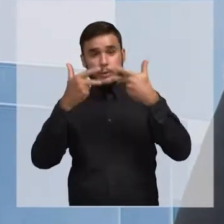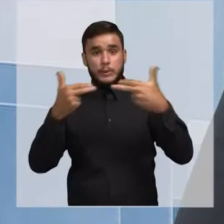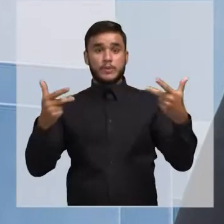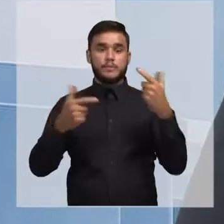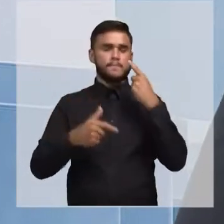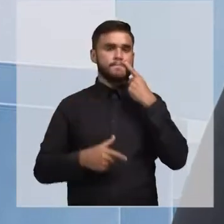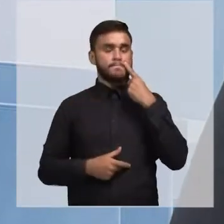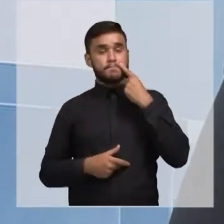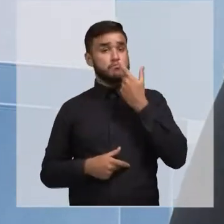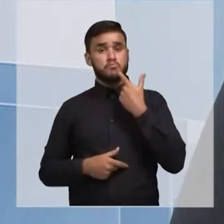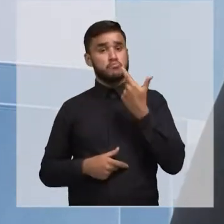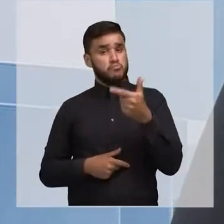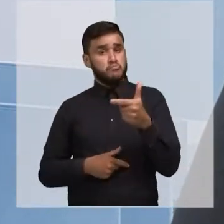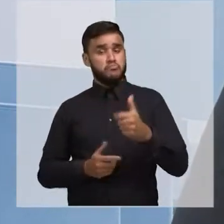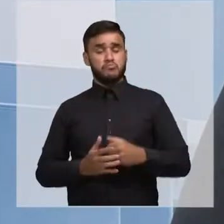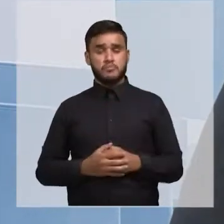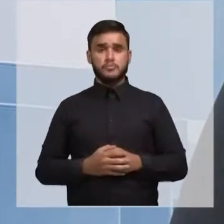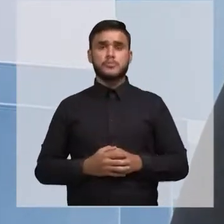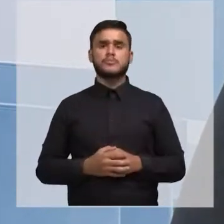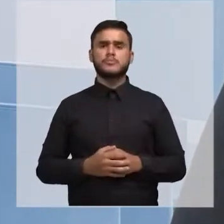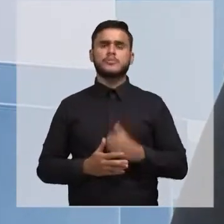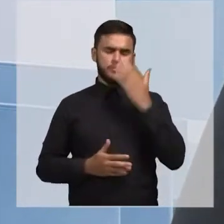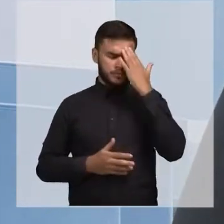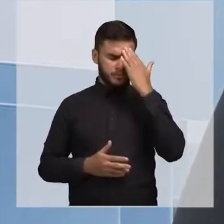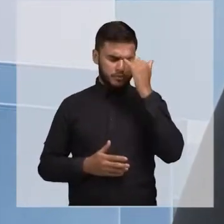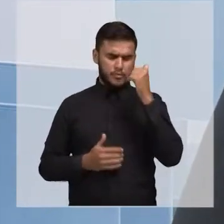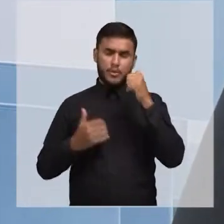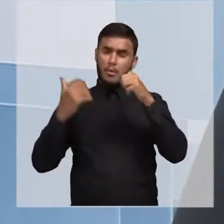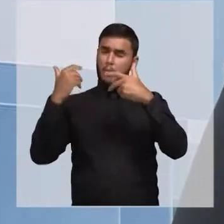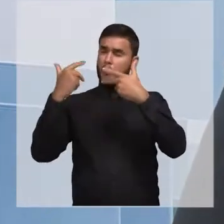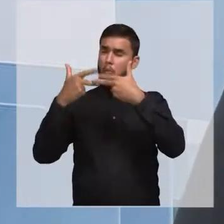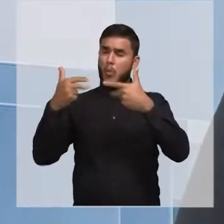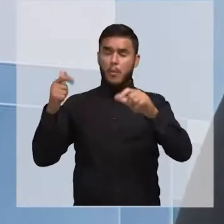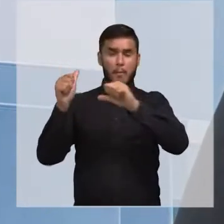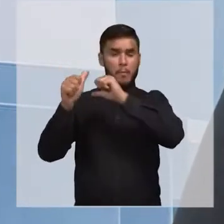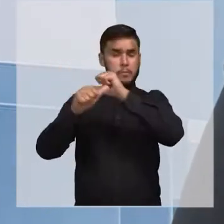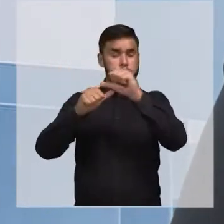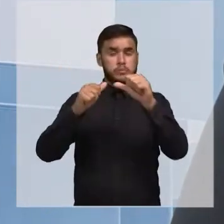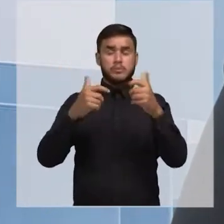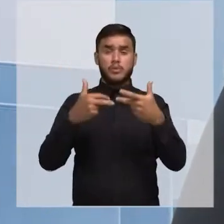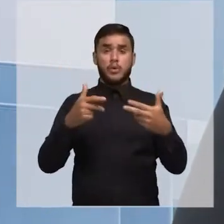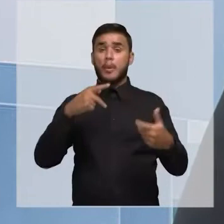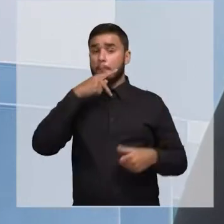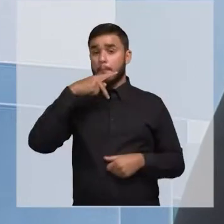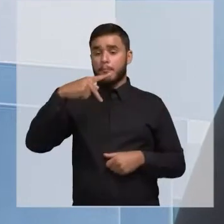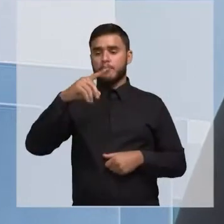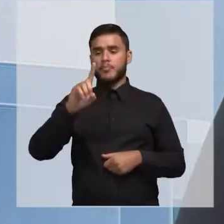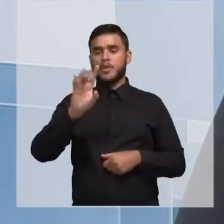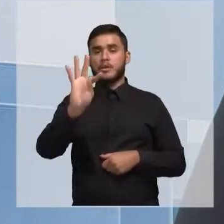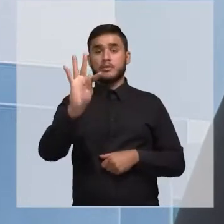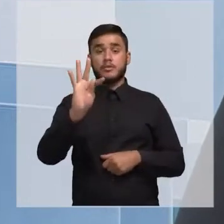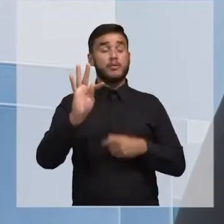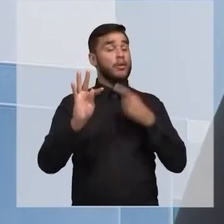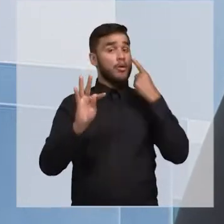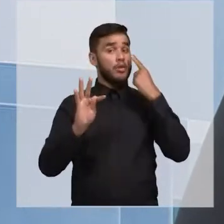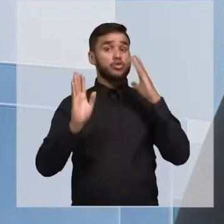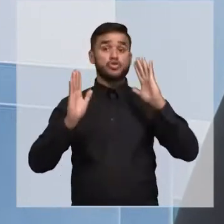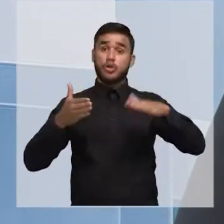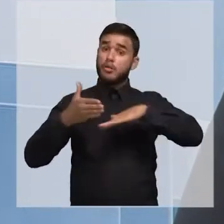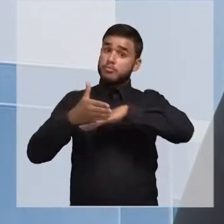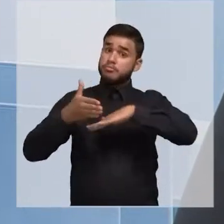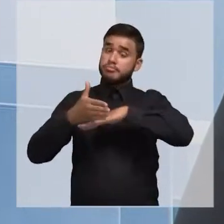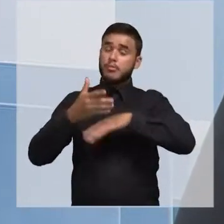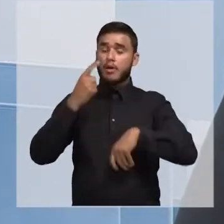que eu nem tenho, né? Eu acho que seria uma loucura do PDT, depois de participar,